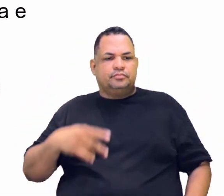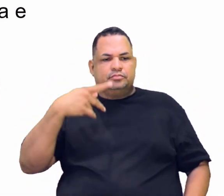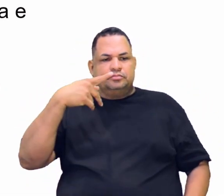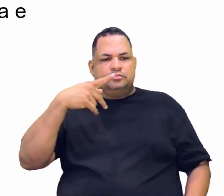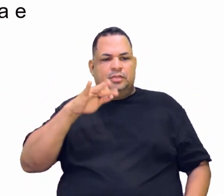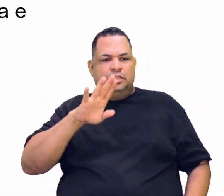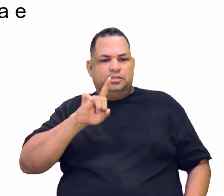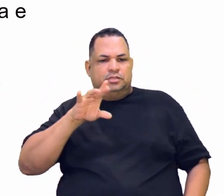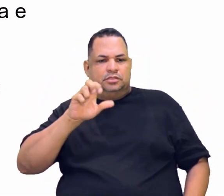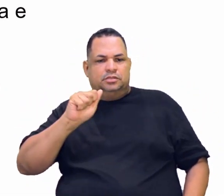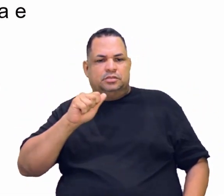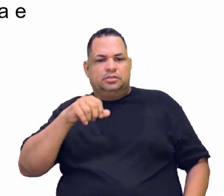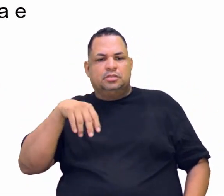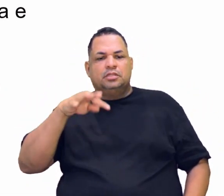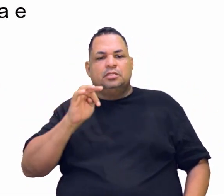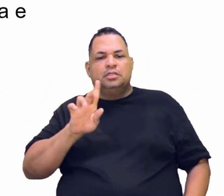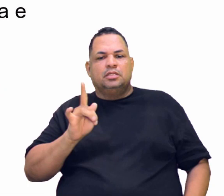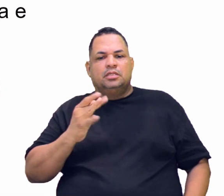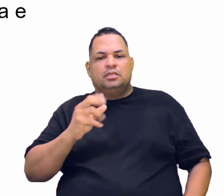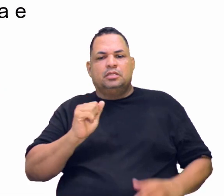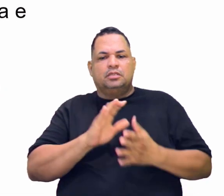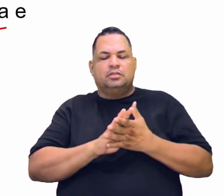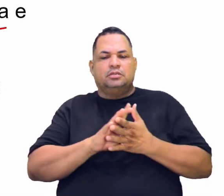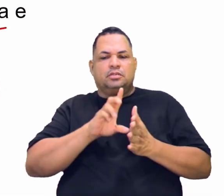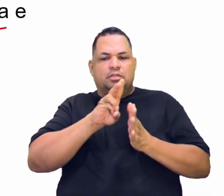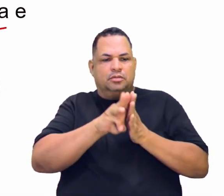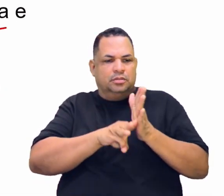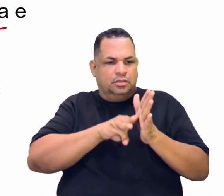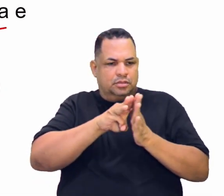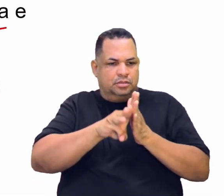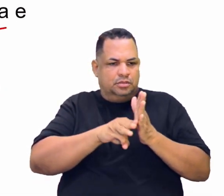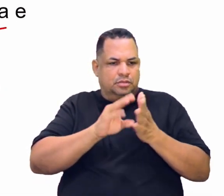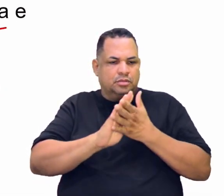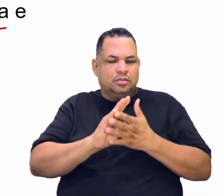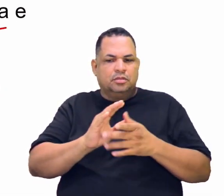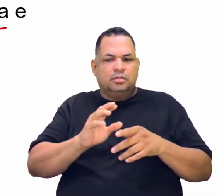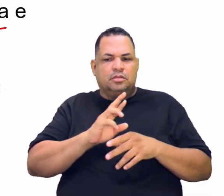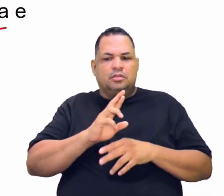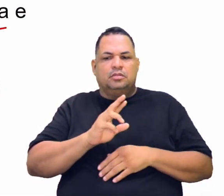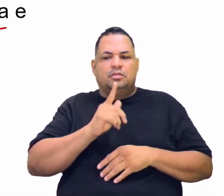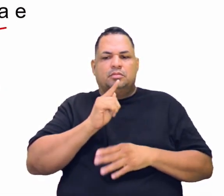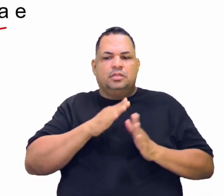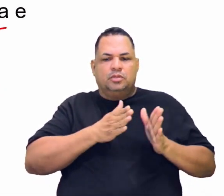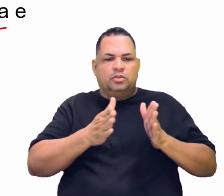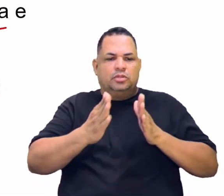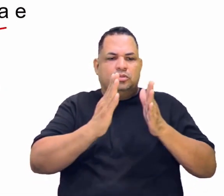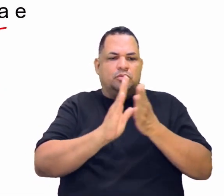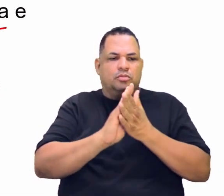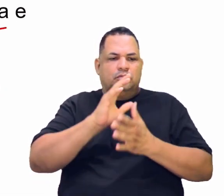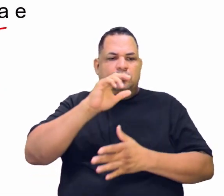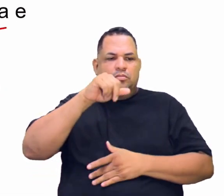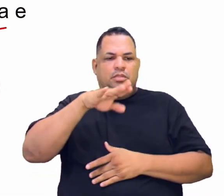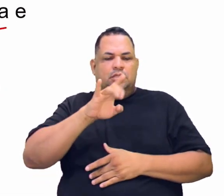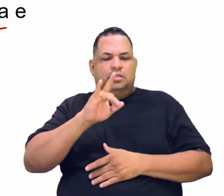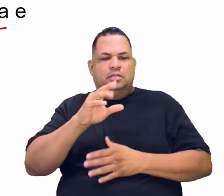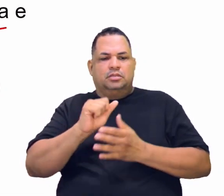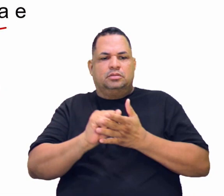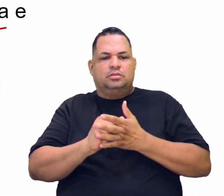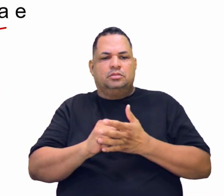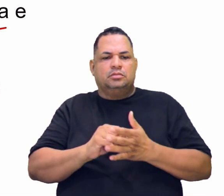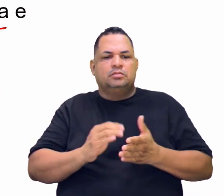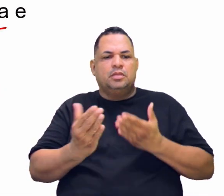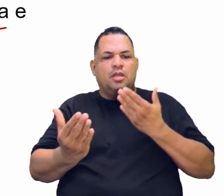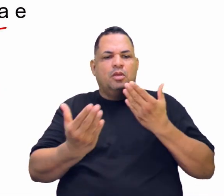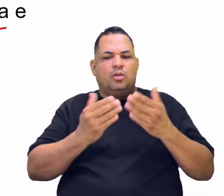Parititim e Tenhari estão no rio Madeira e no rio Maici, ali,